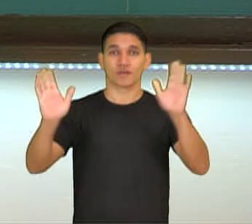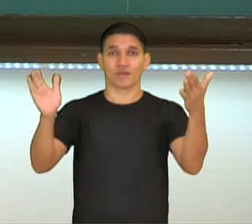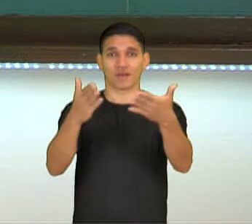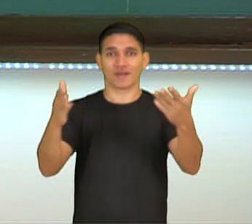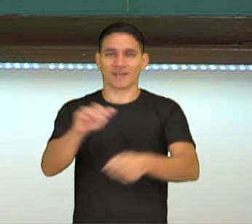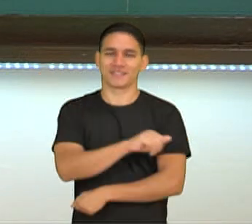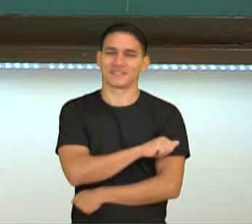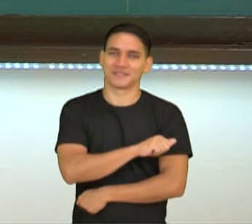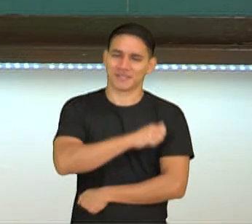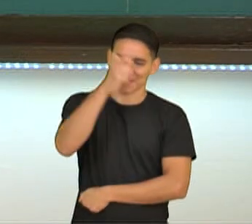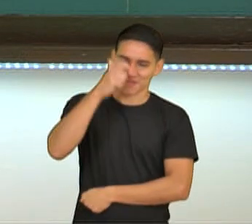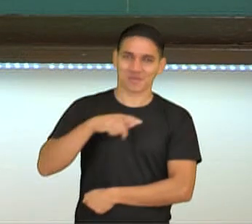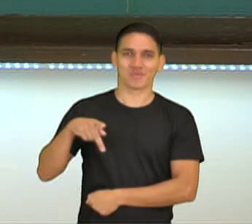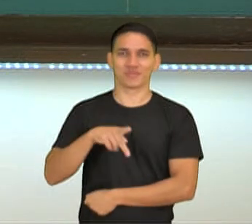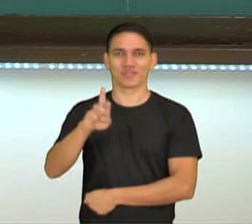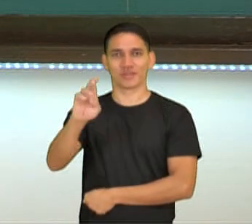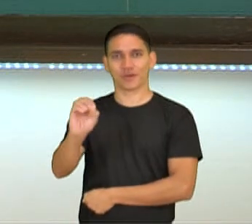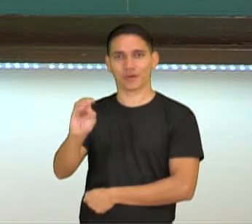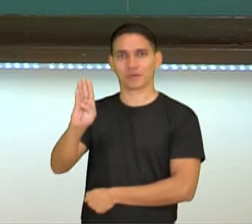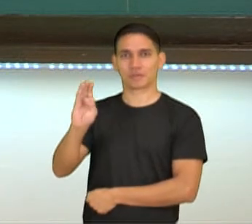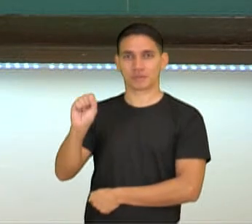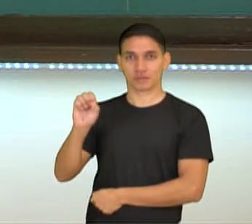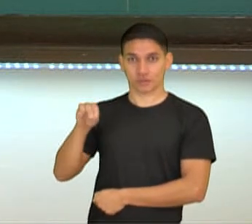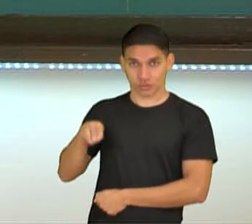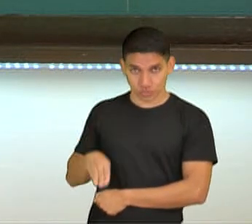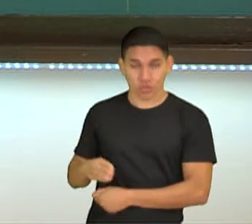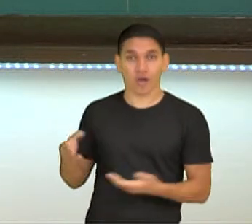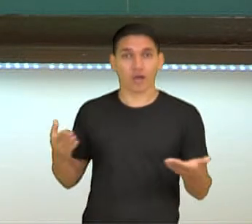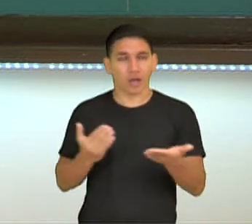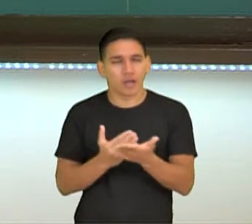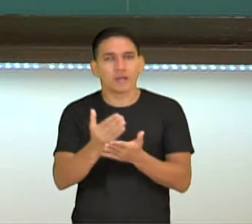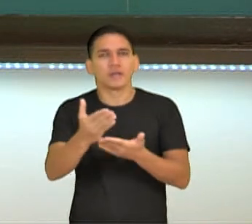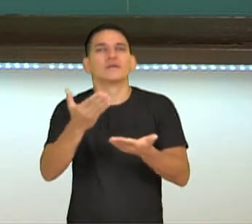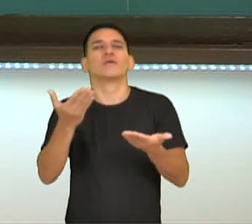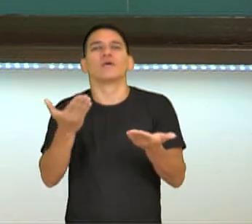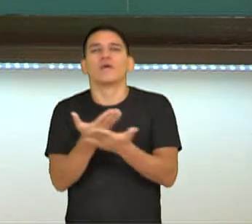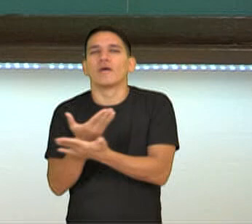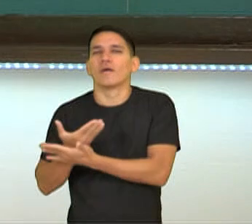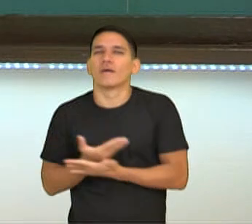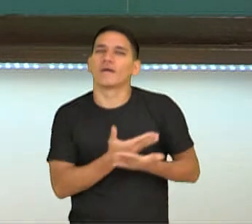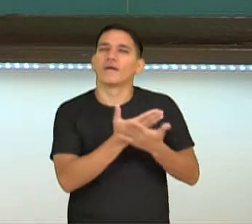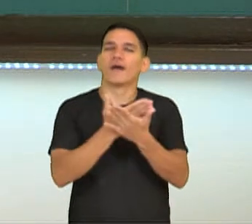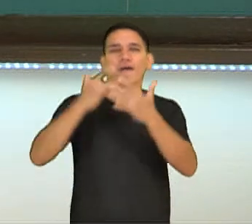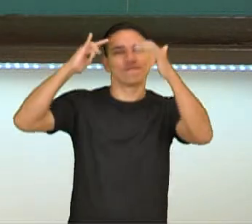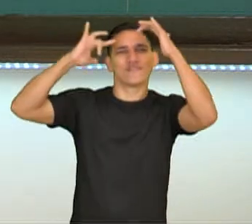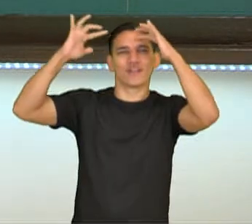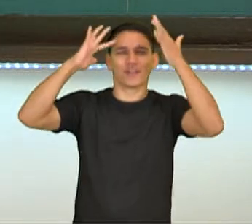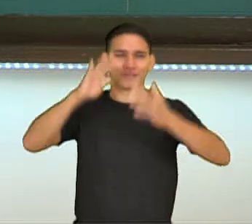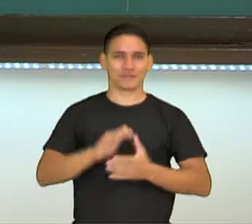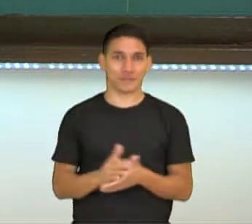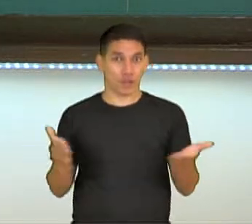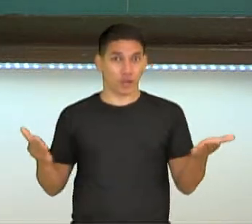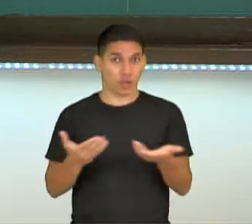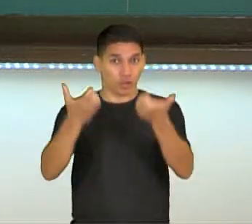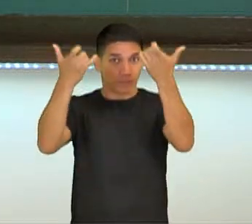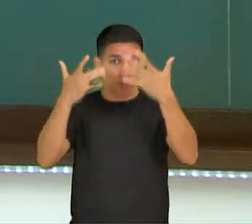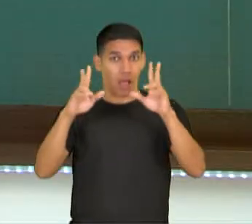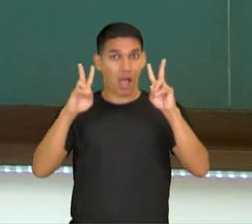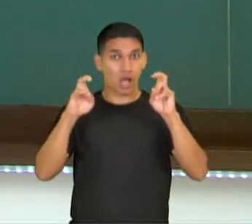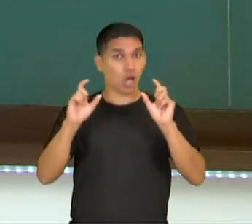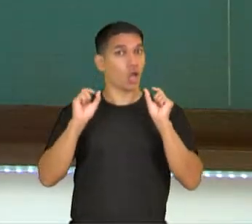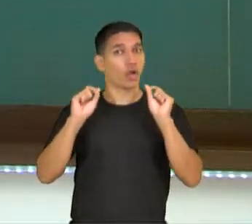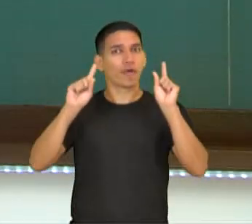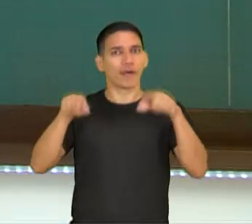Olá, estudante! Eu sou o professor Robson Mendonça, estou aqui para mais uma aula de filosofia e hoje falando